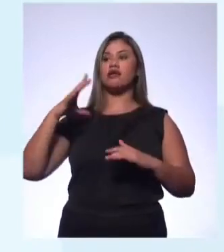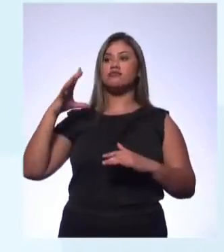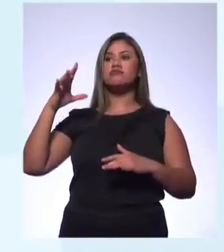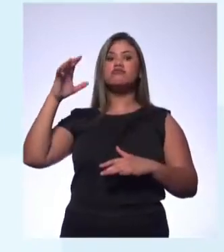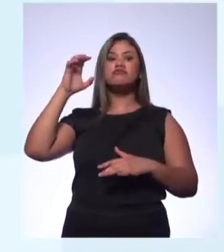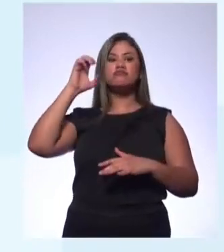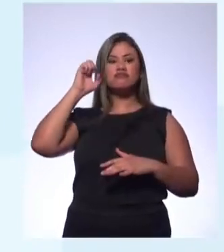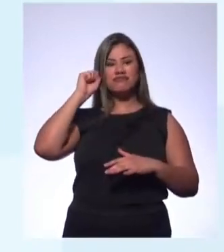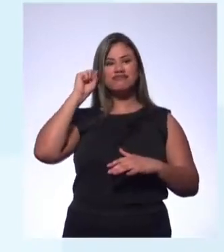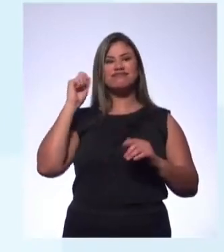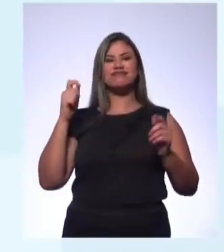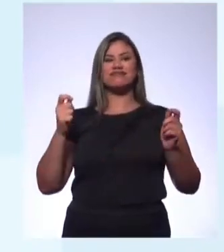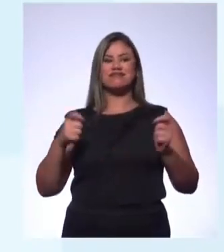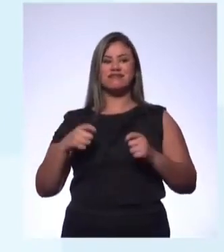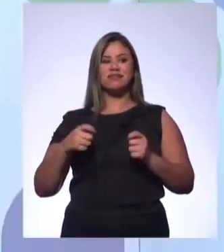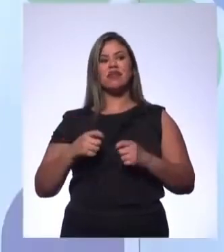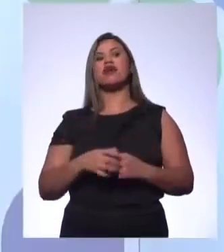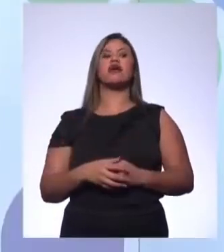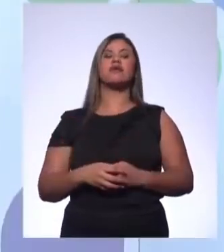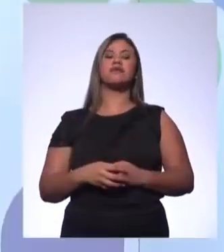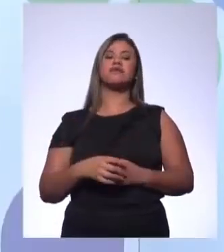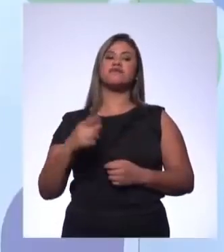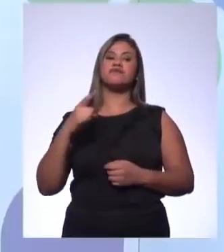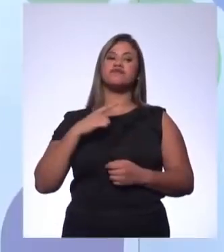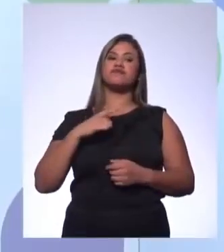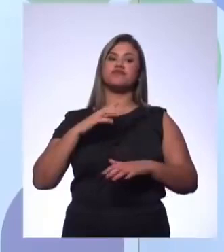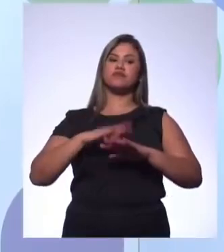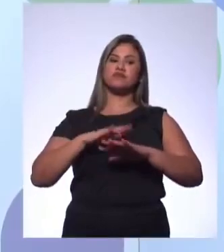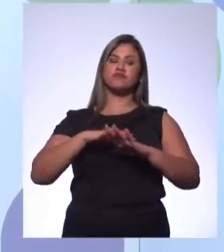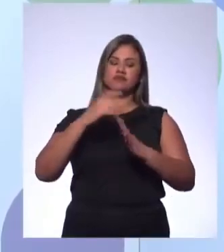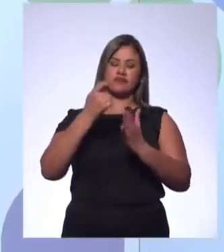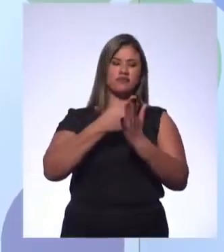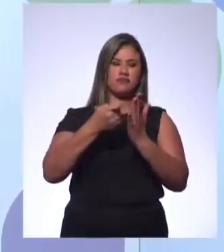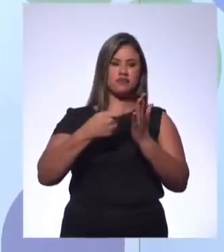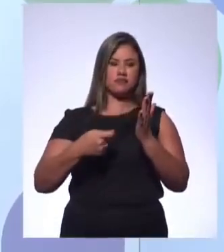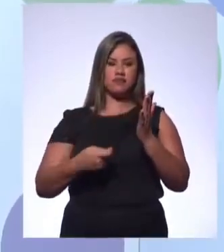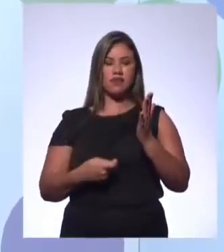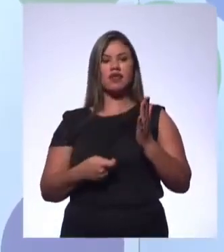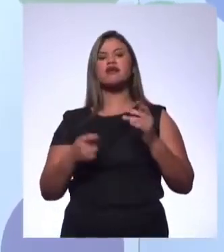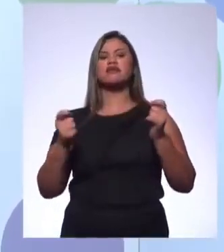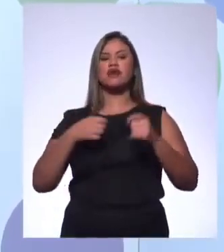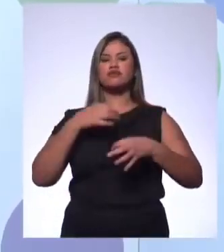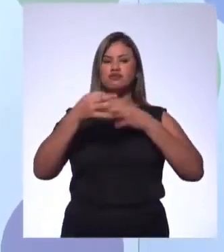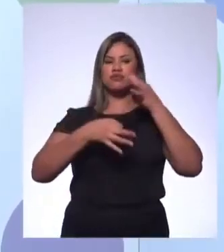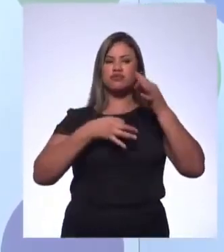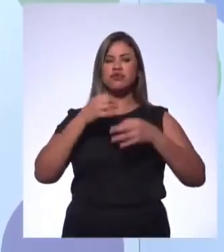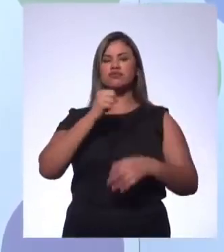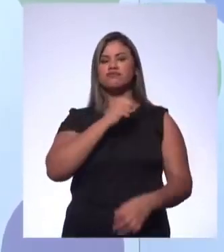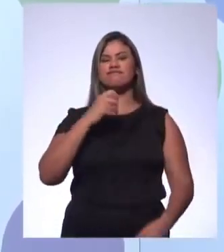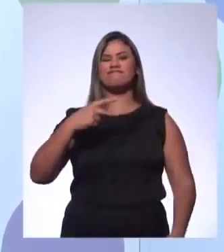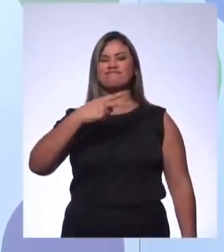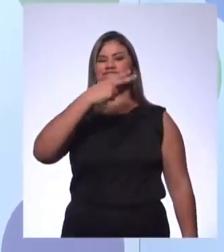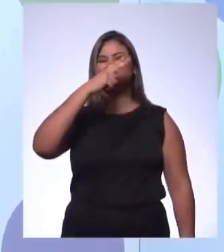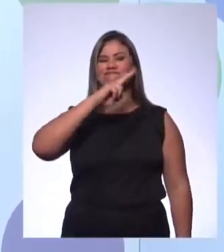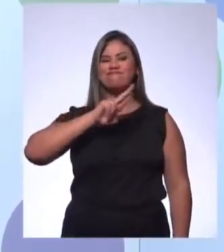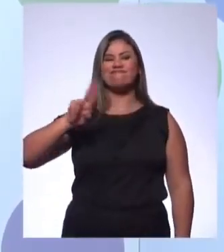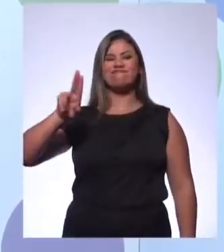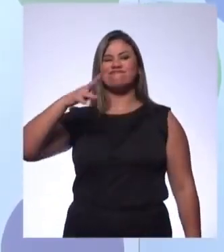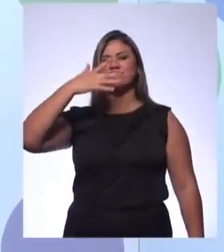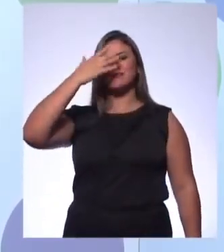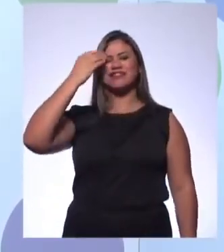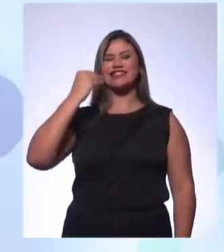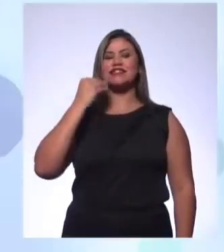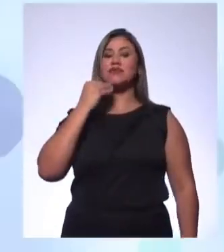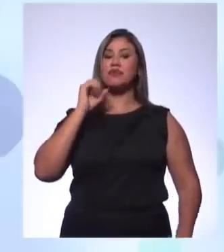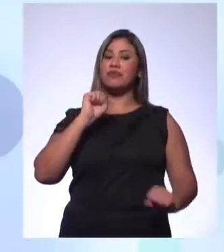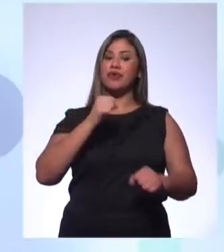livros, né, nos podcasts. Sim, tem um que você escreve e eles dão um palpite. É um aplicativo, gente. Eu sempre esqueço o nome. Vocês sempre falam para mim. Fala pra